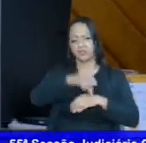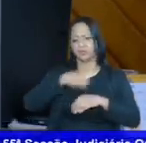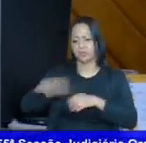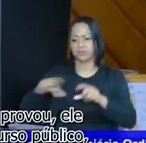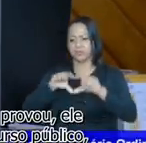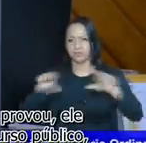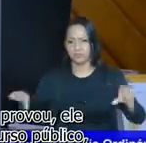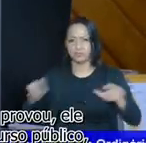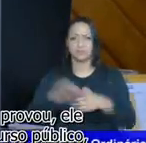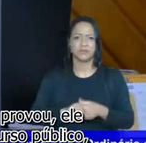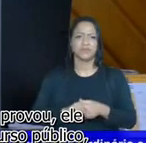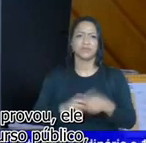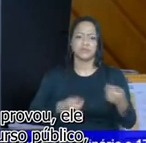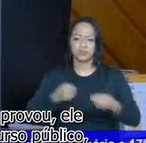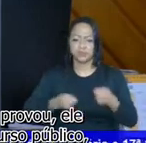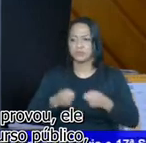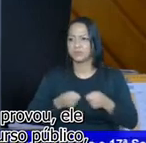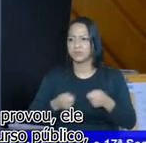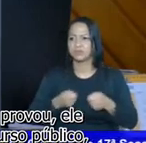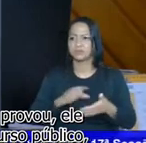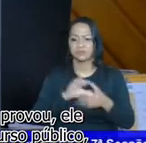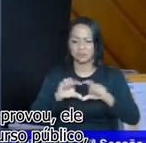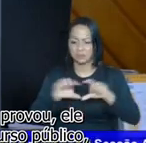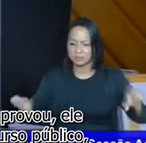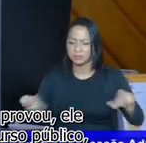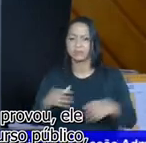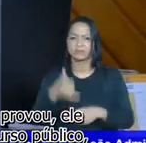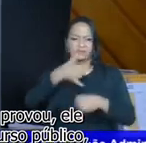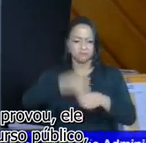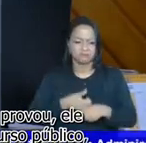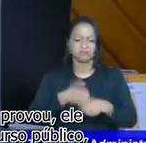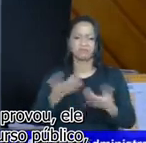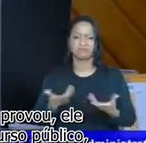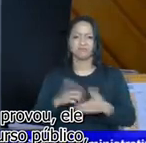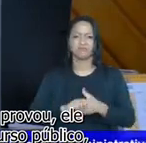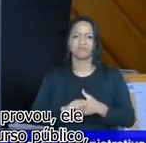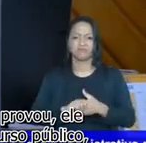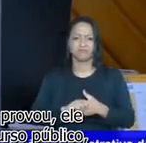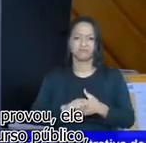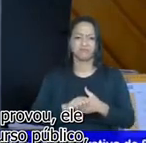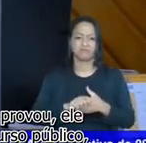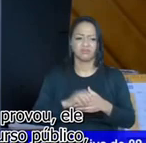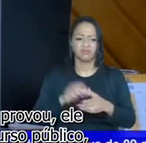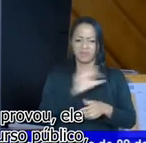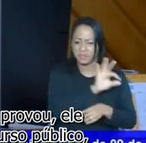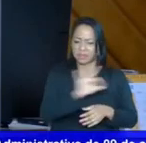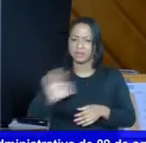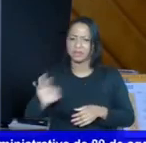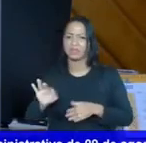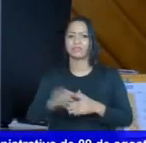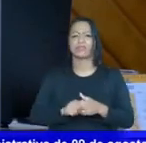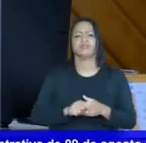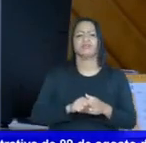tickets. Ora, se ele não controlou a distribuição de ticket, ele quebrou a ordem cronológica, a linha lógica do recurso